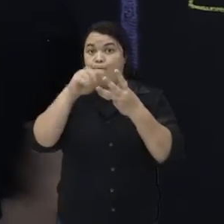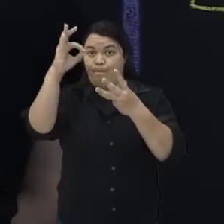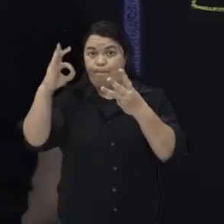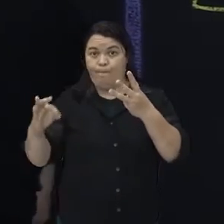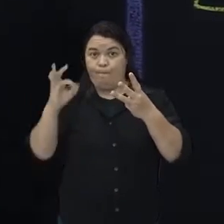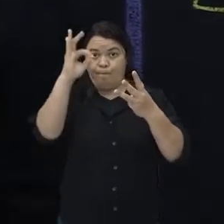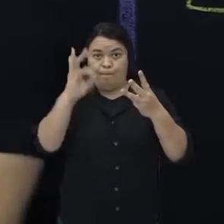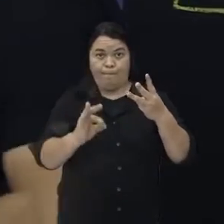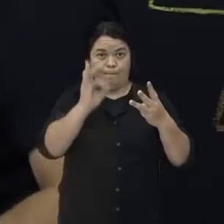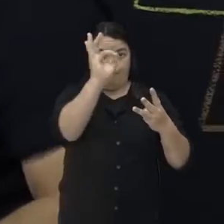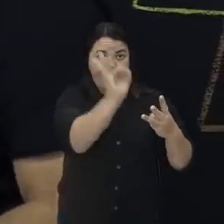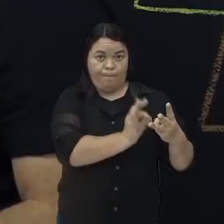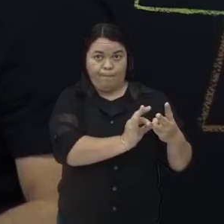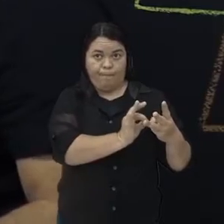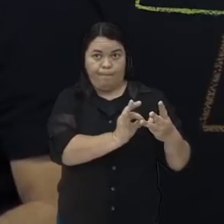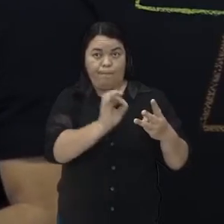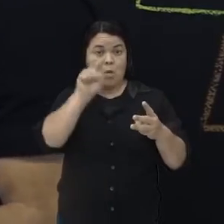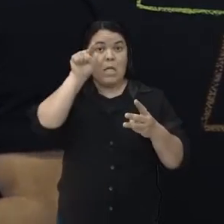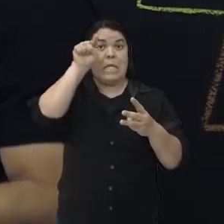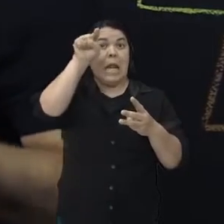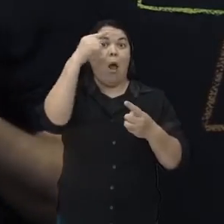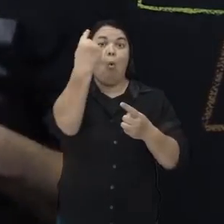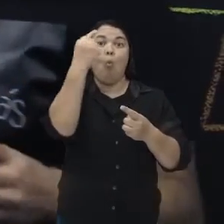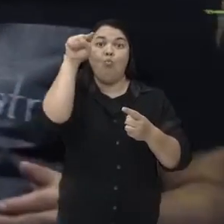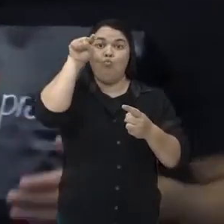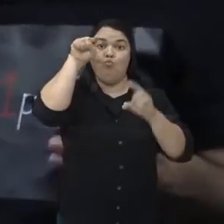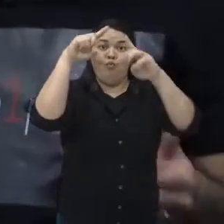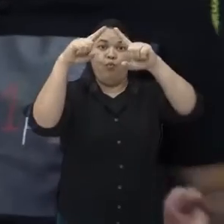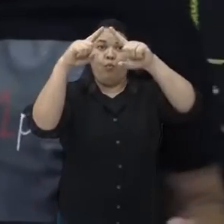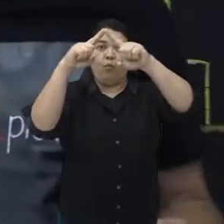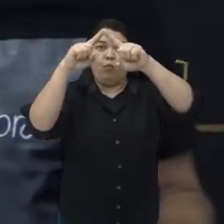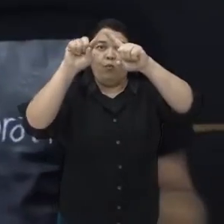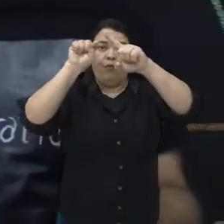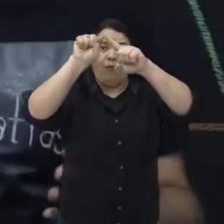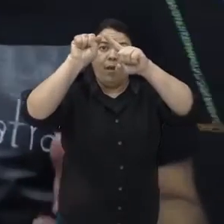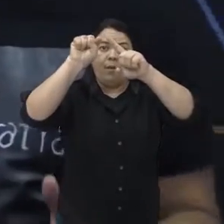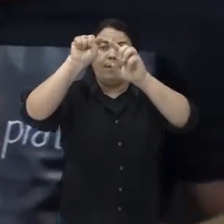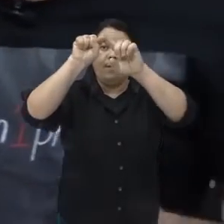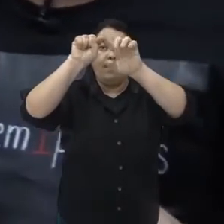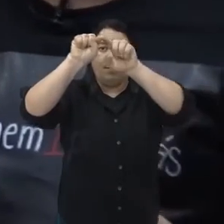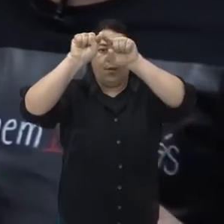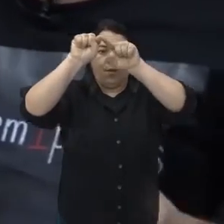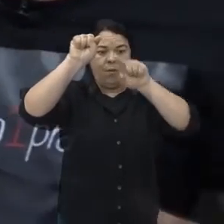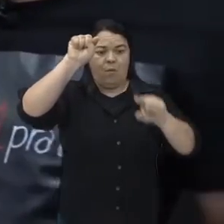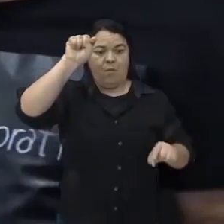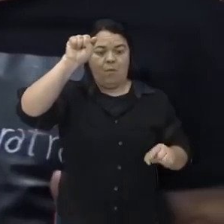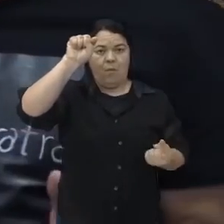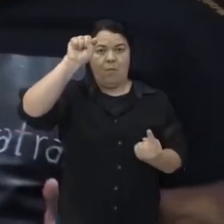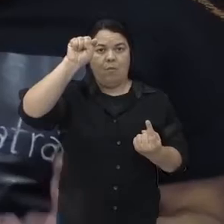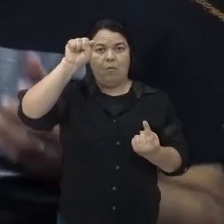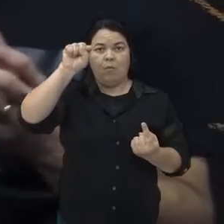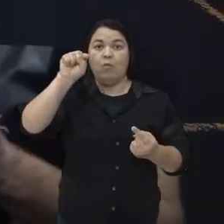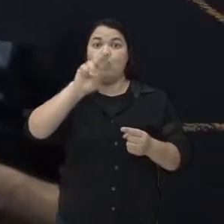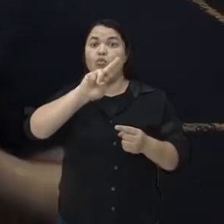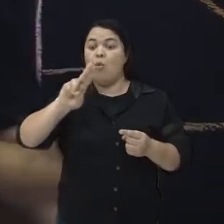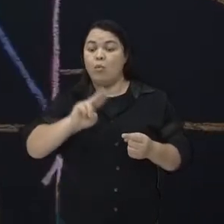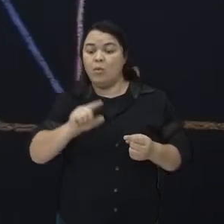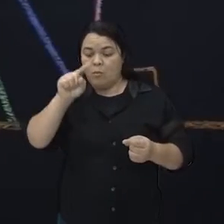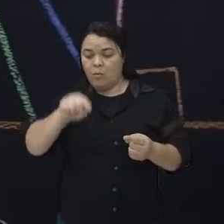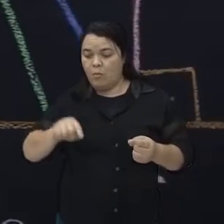que nós temos o segmento de A até B, o segmento de A até C e o segmento de A até